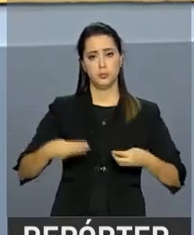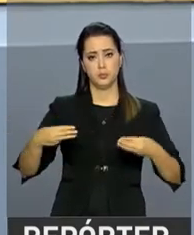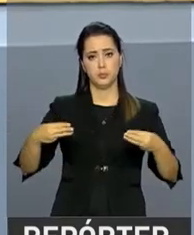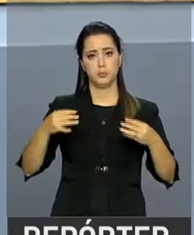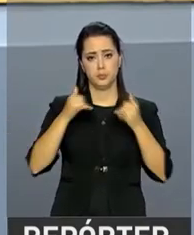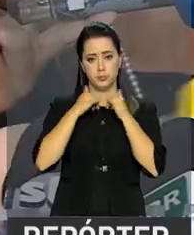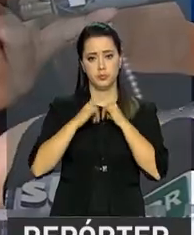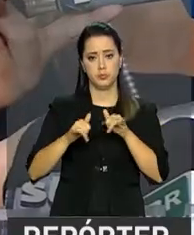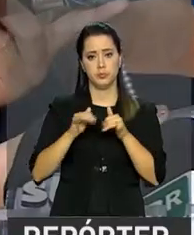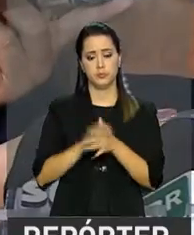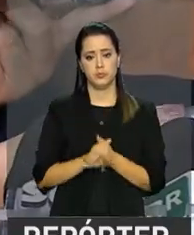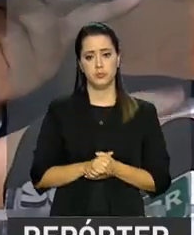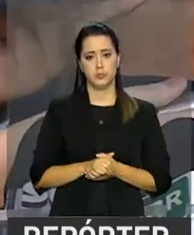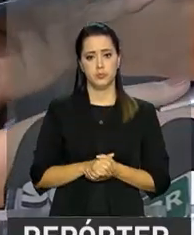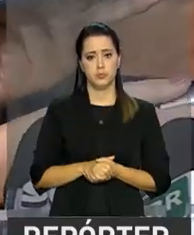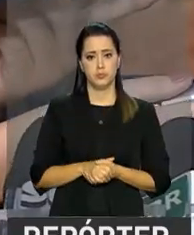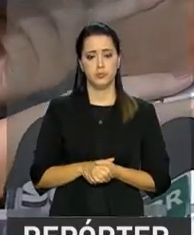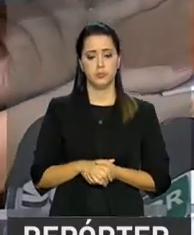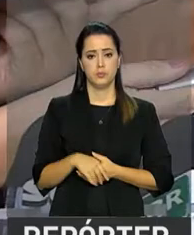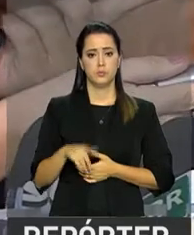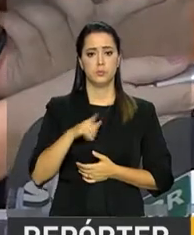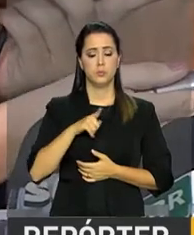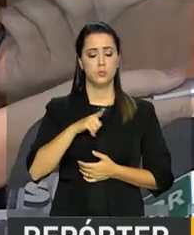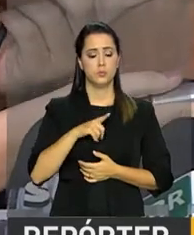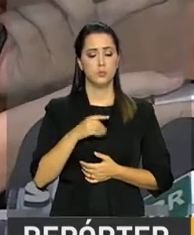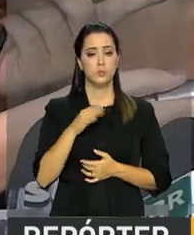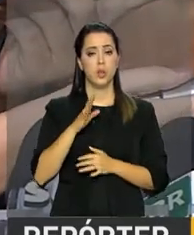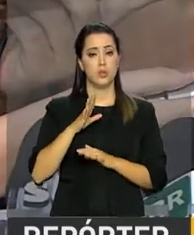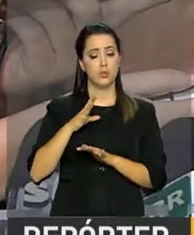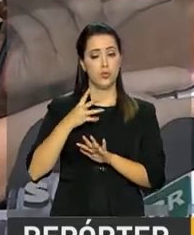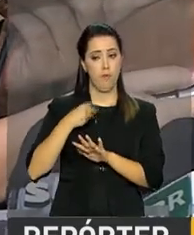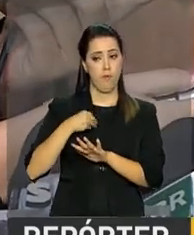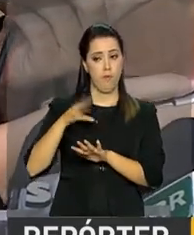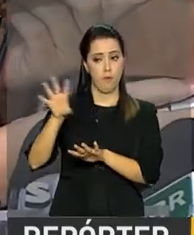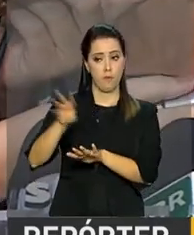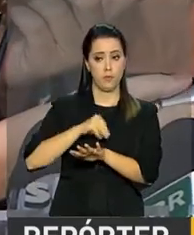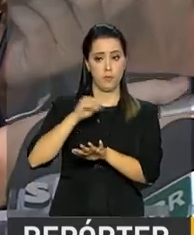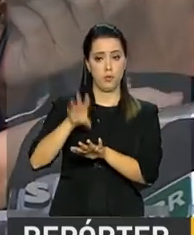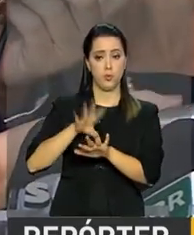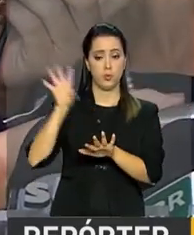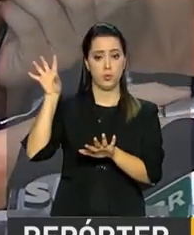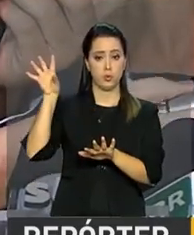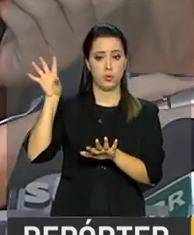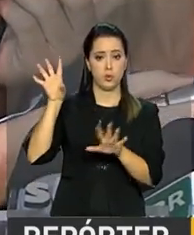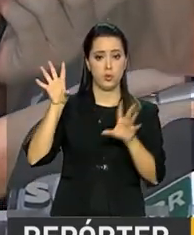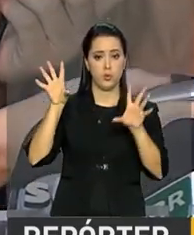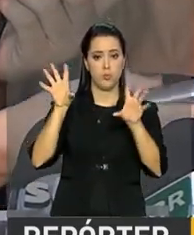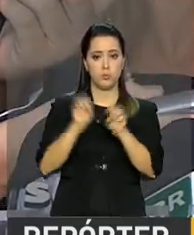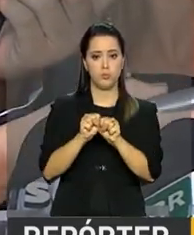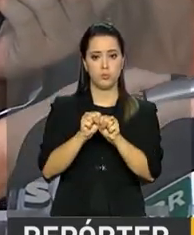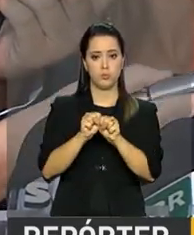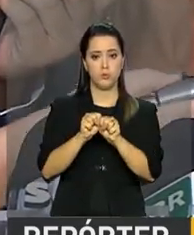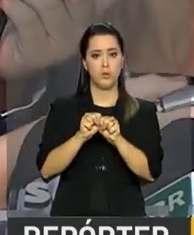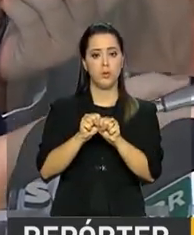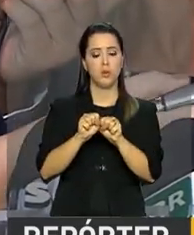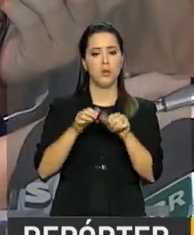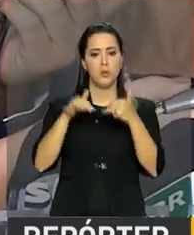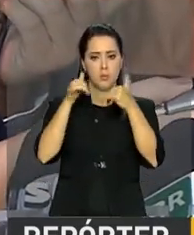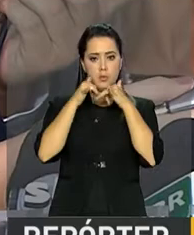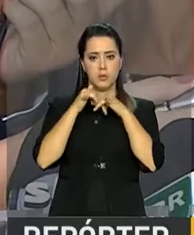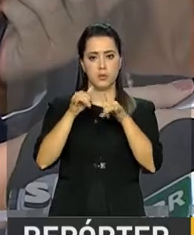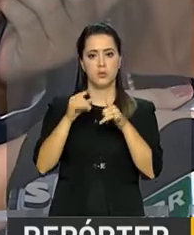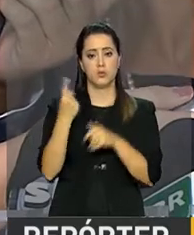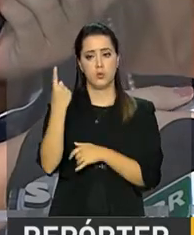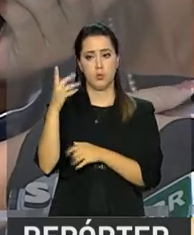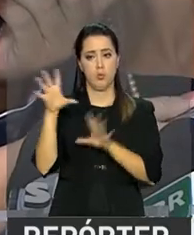nós tivemos a informação de que caiu a linha transmissora de belo monte e se cai a linha de transmissão onde